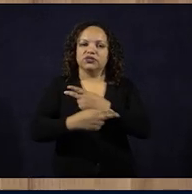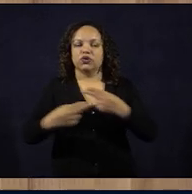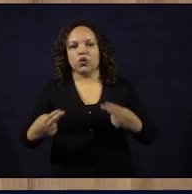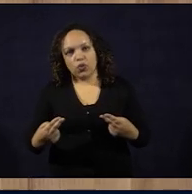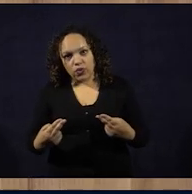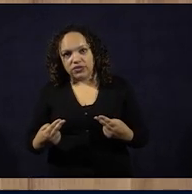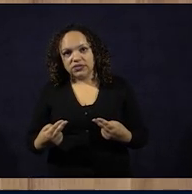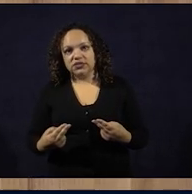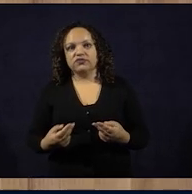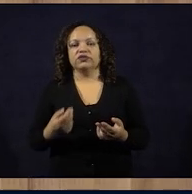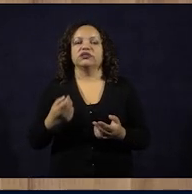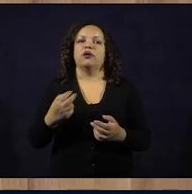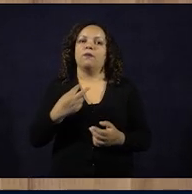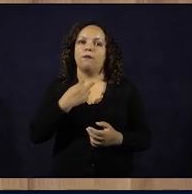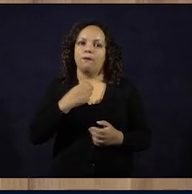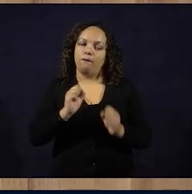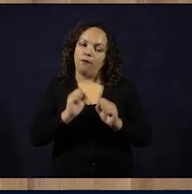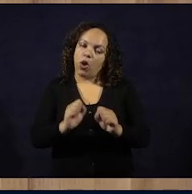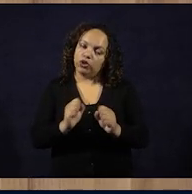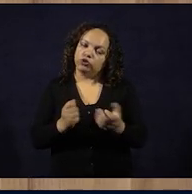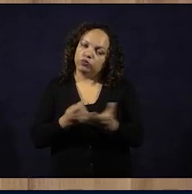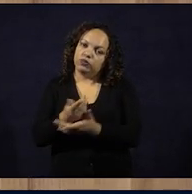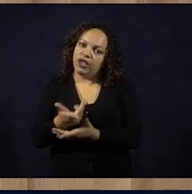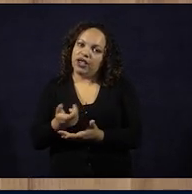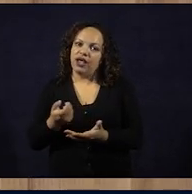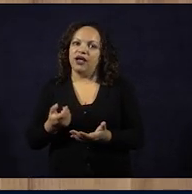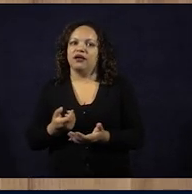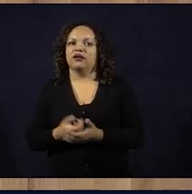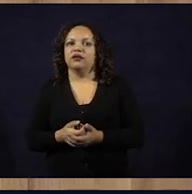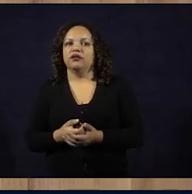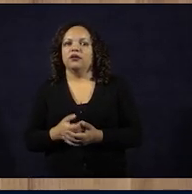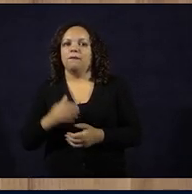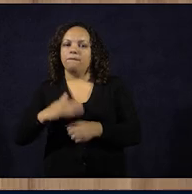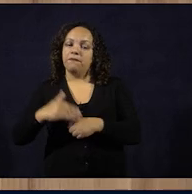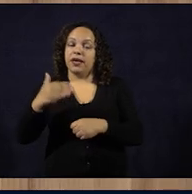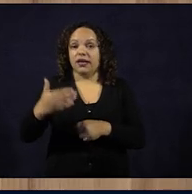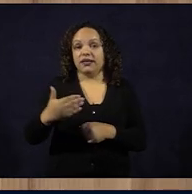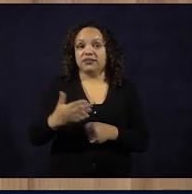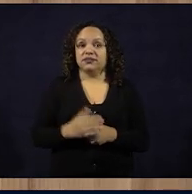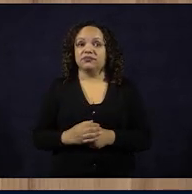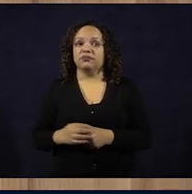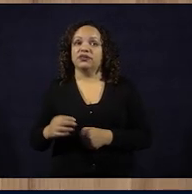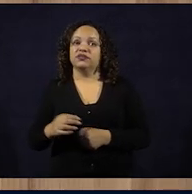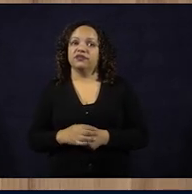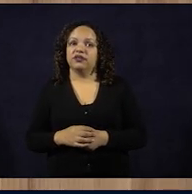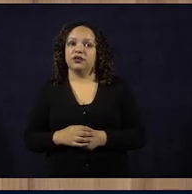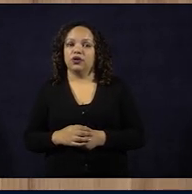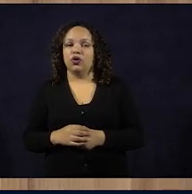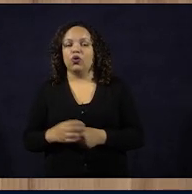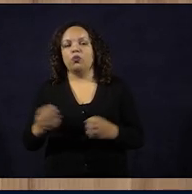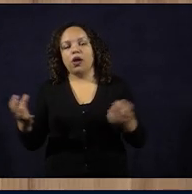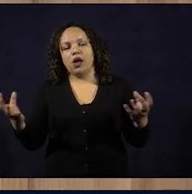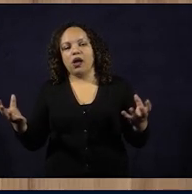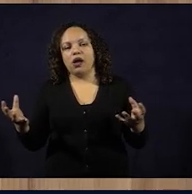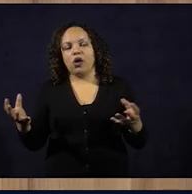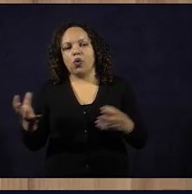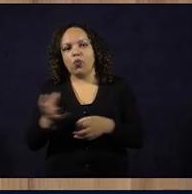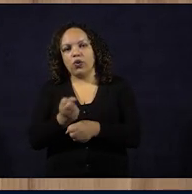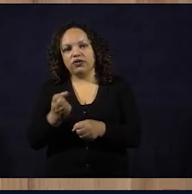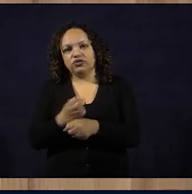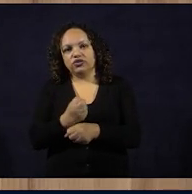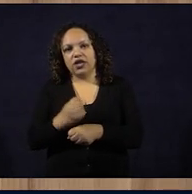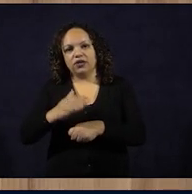muito maior se você é uma pessoa que utiliza muito mais dados você vai poder pagar um pouco mais mas vai ter uma quantidade muito maior de